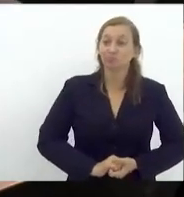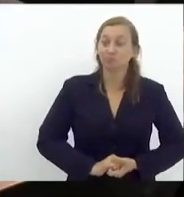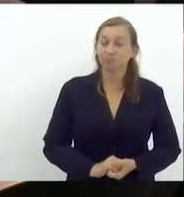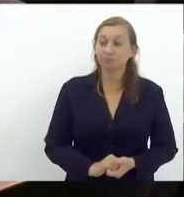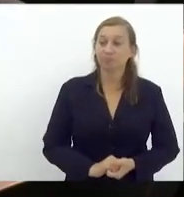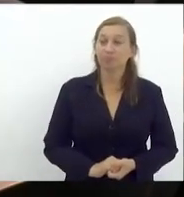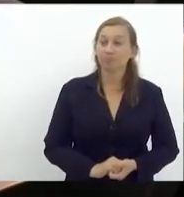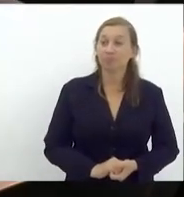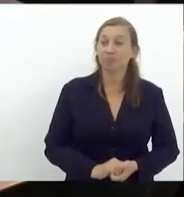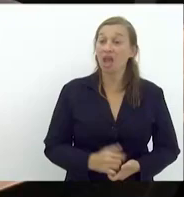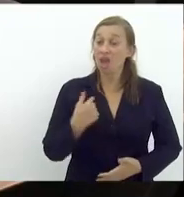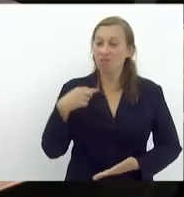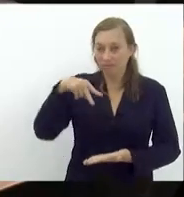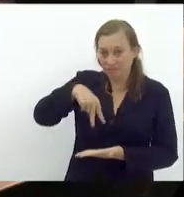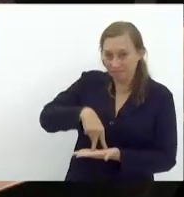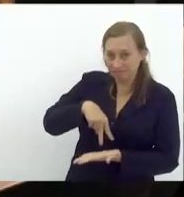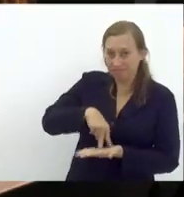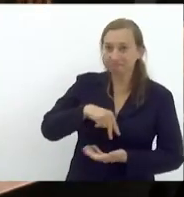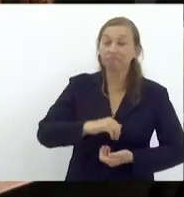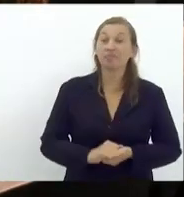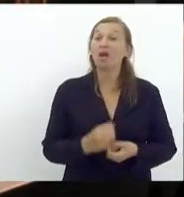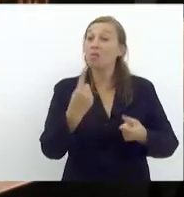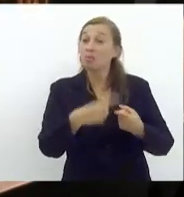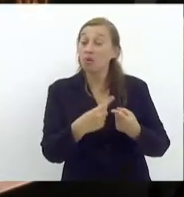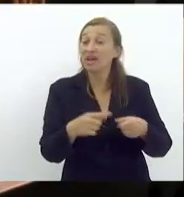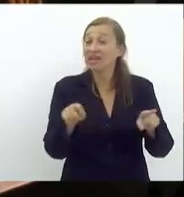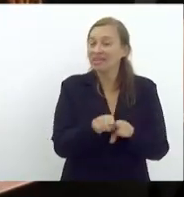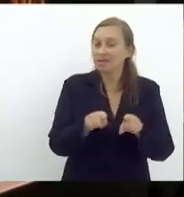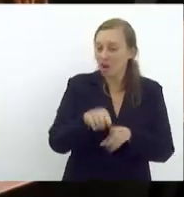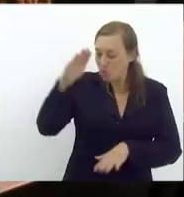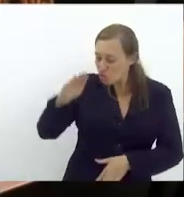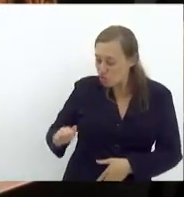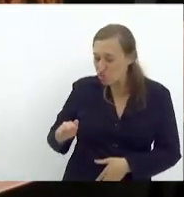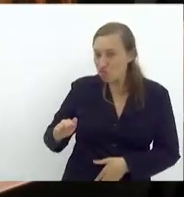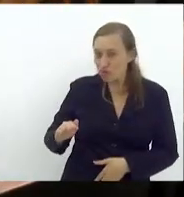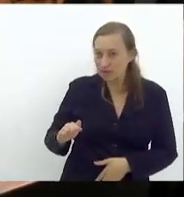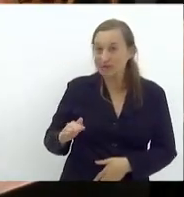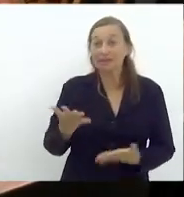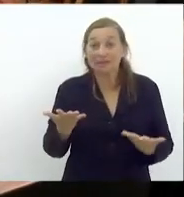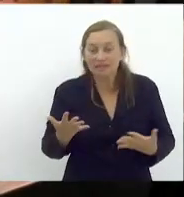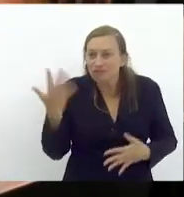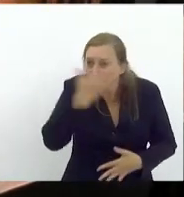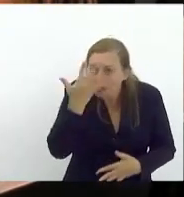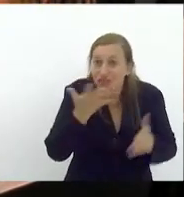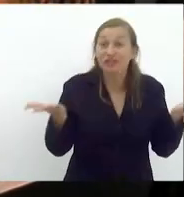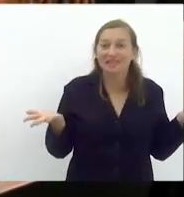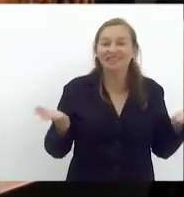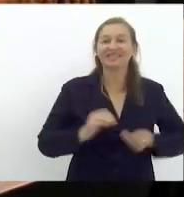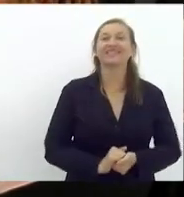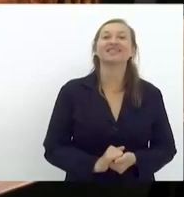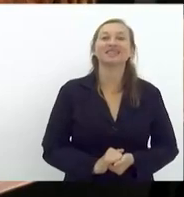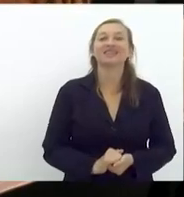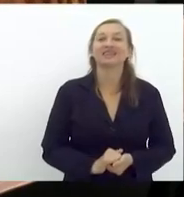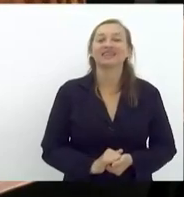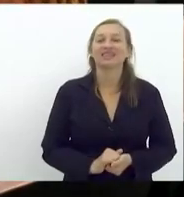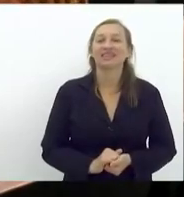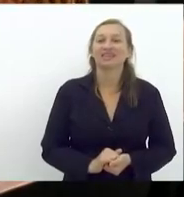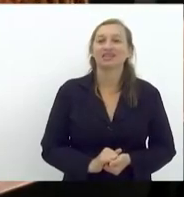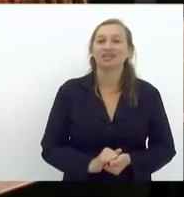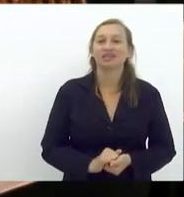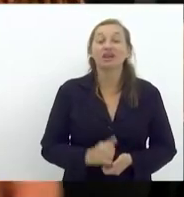eu vou ficar de pé porque também sou baixinha ninguém vai me ver é